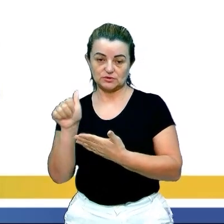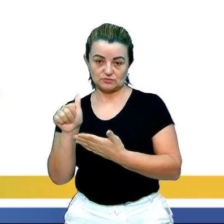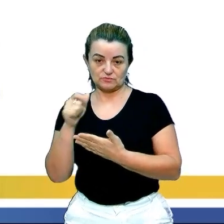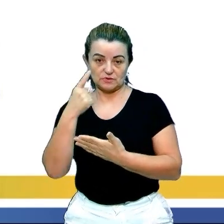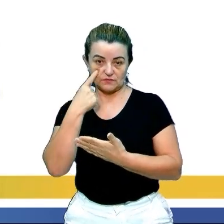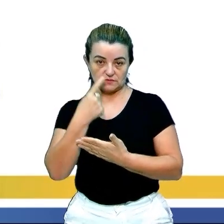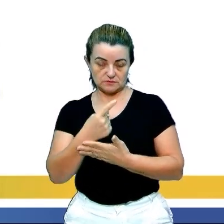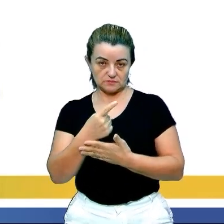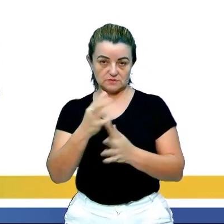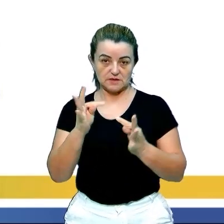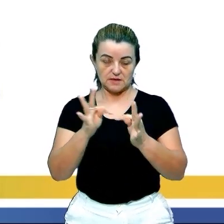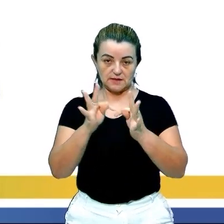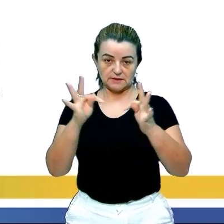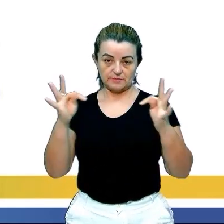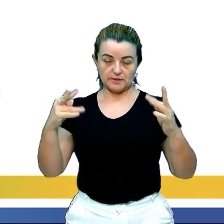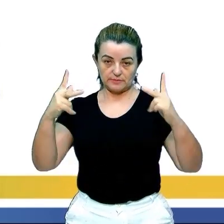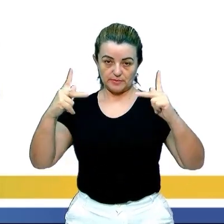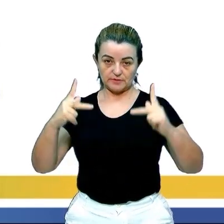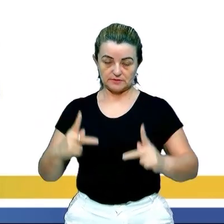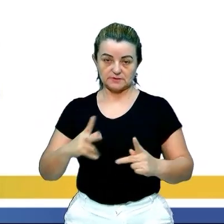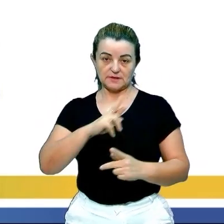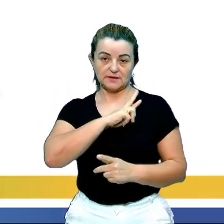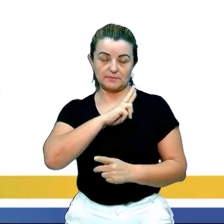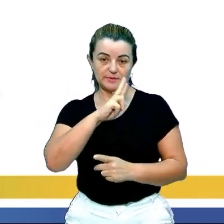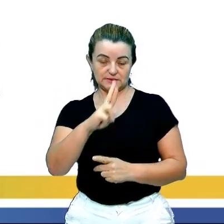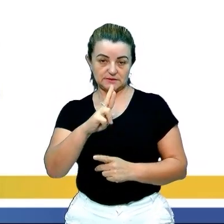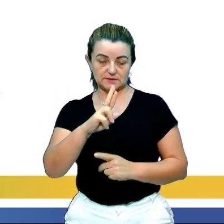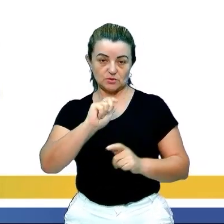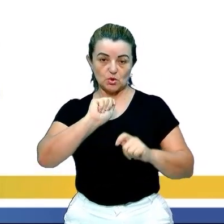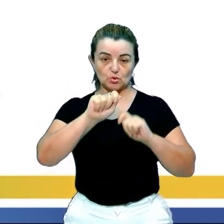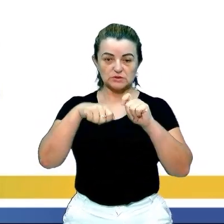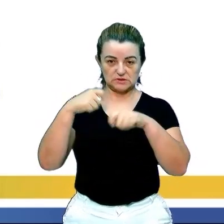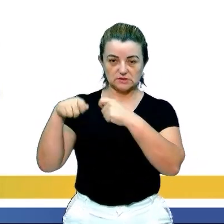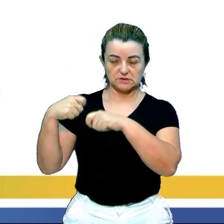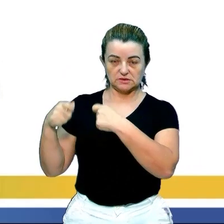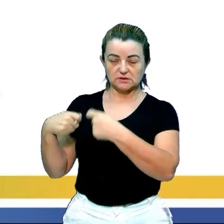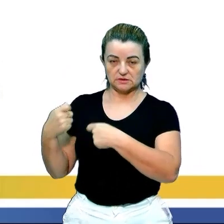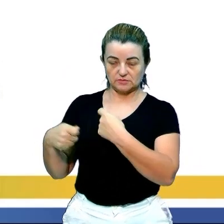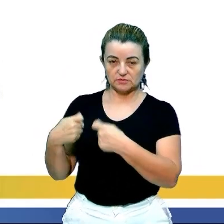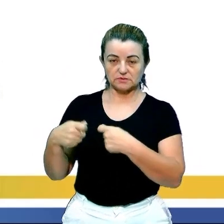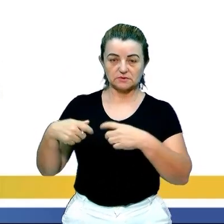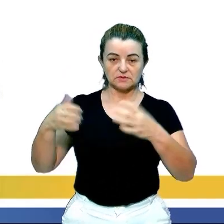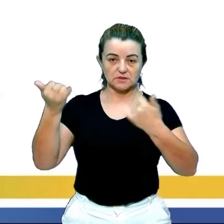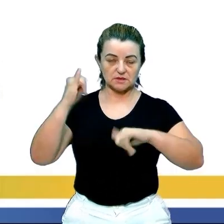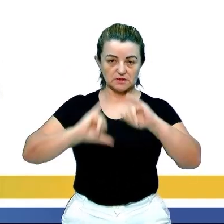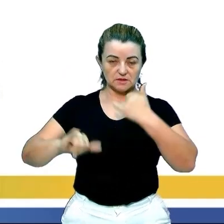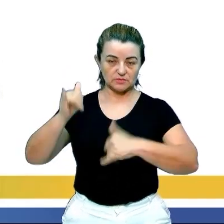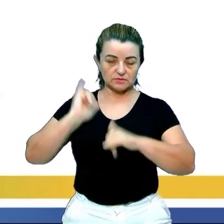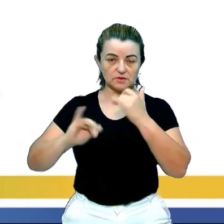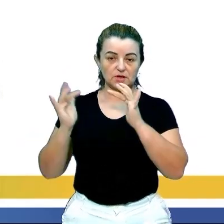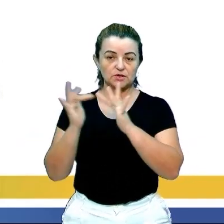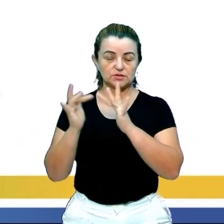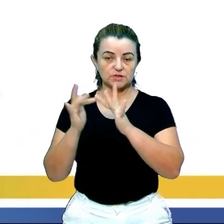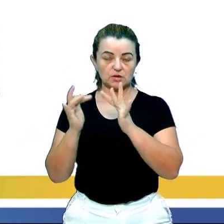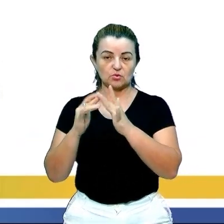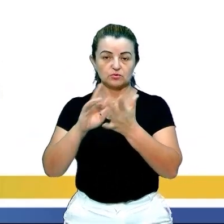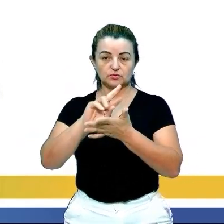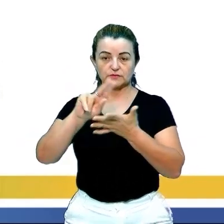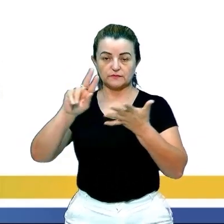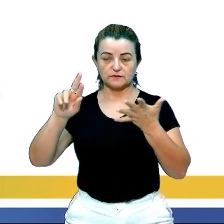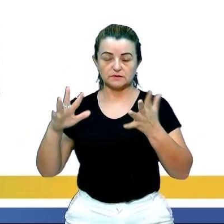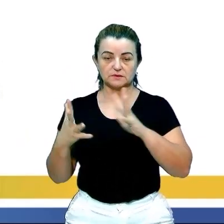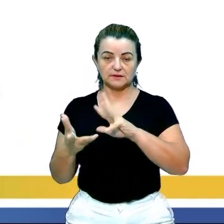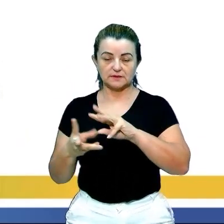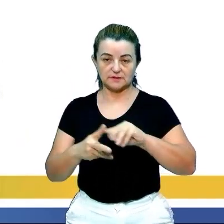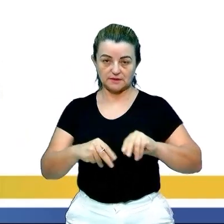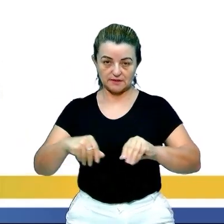os símbolos químicos variando de tamanho de acordo com a abundância dos elementos na Terra. Então, precisou